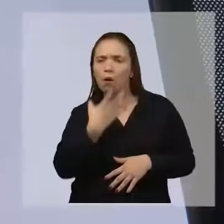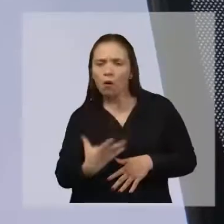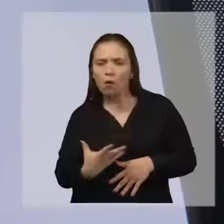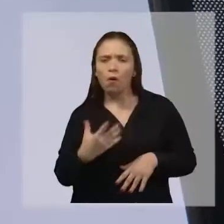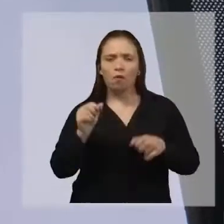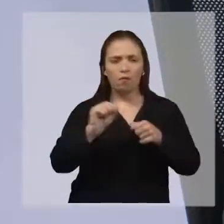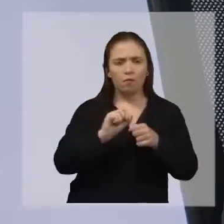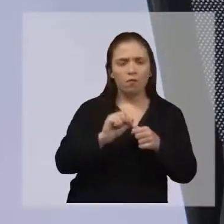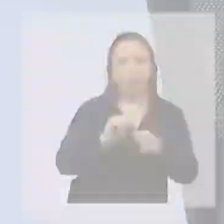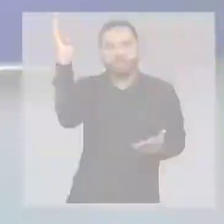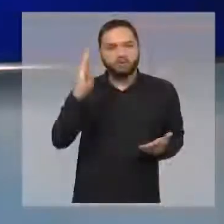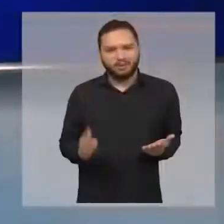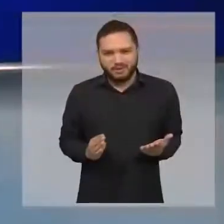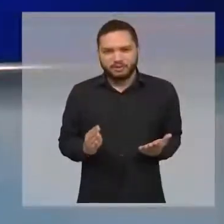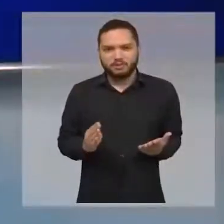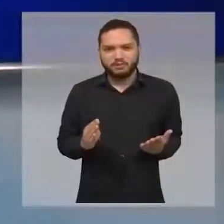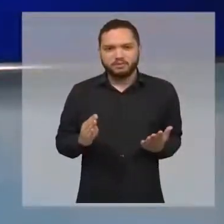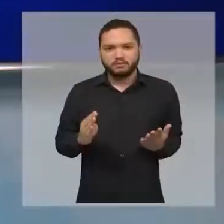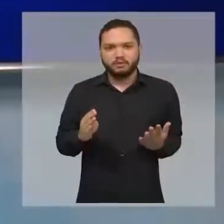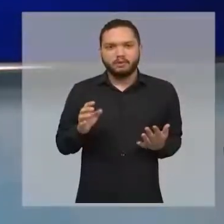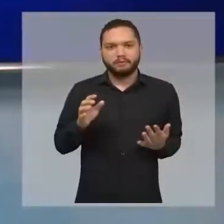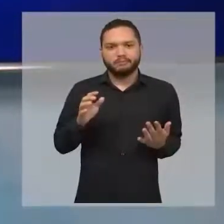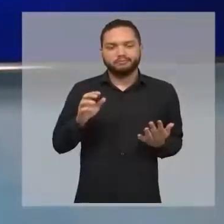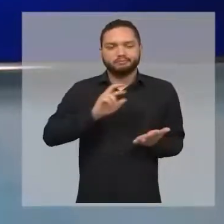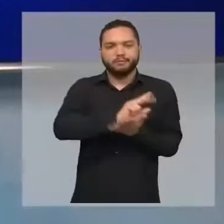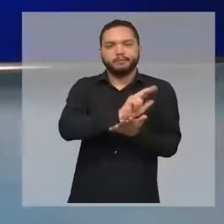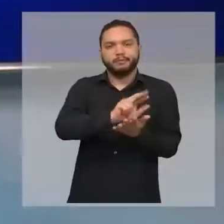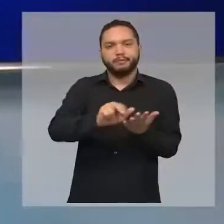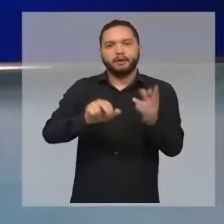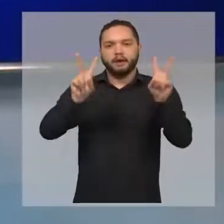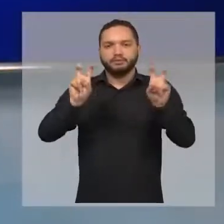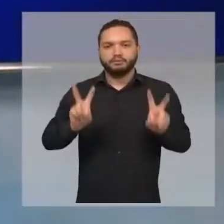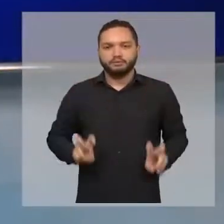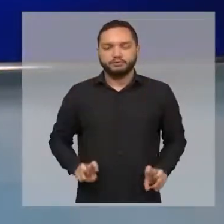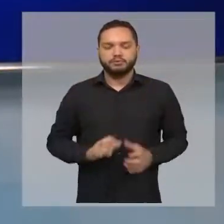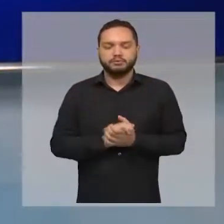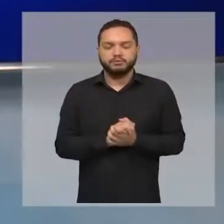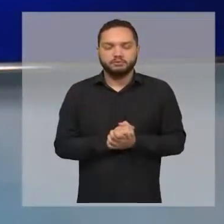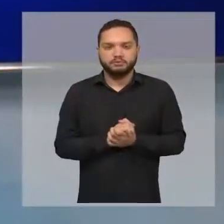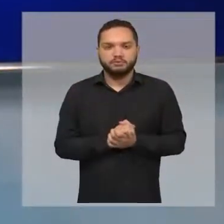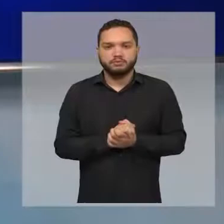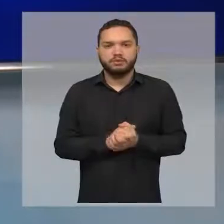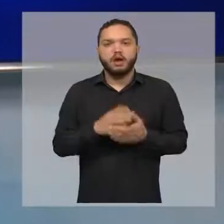houve ditadura, houve. Eu queria colocar agora para a mesa discutir